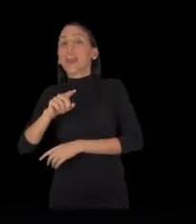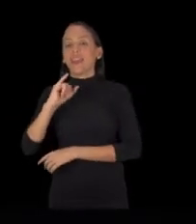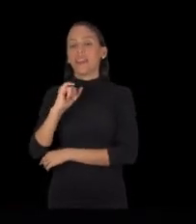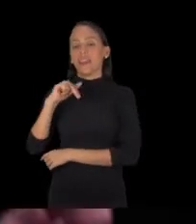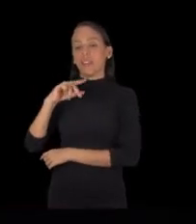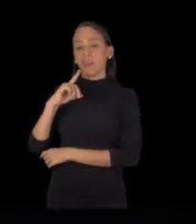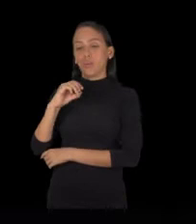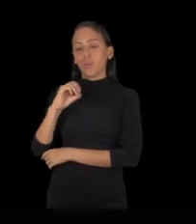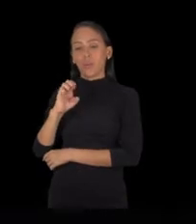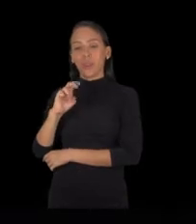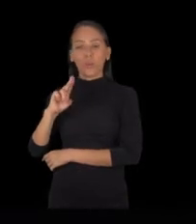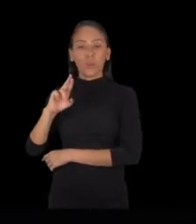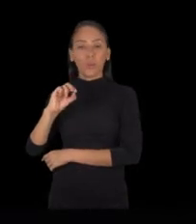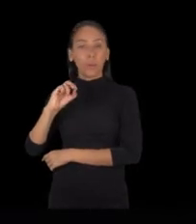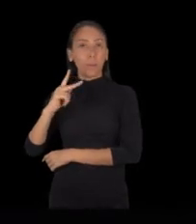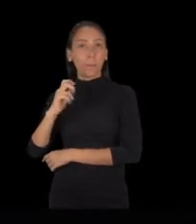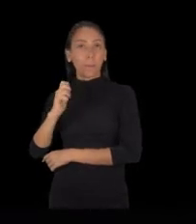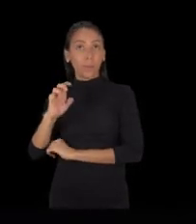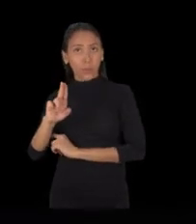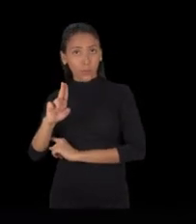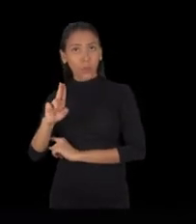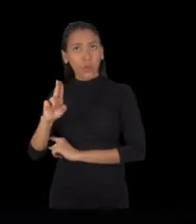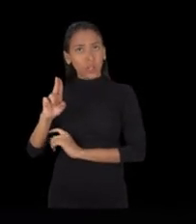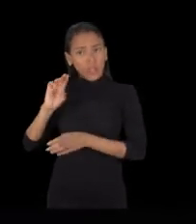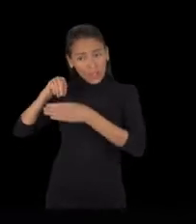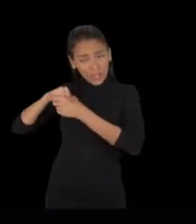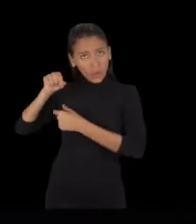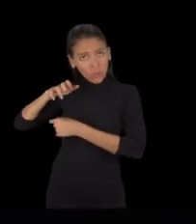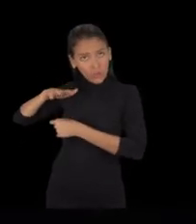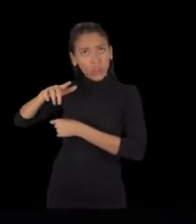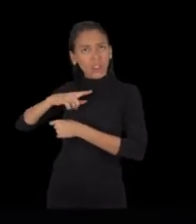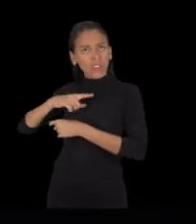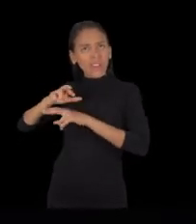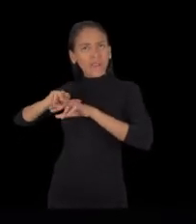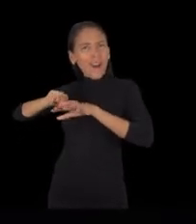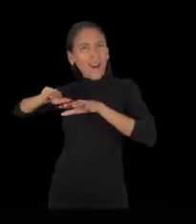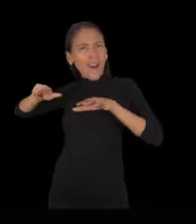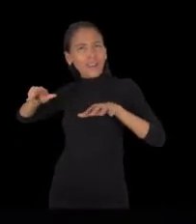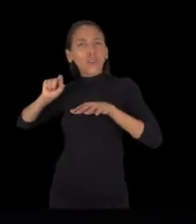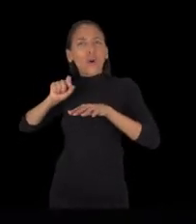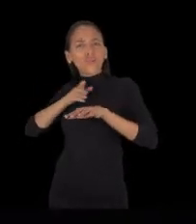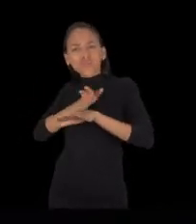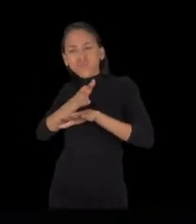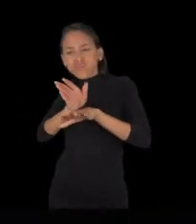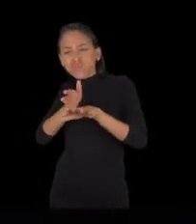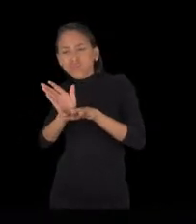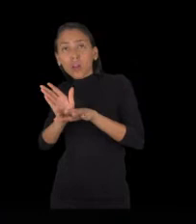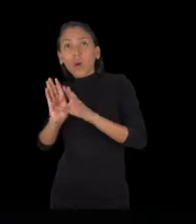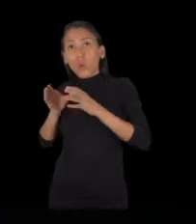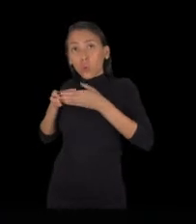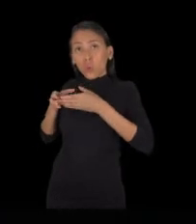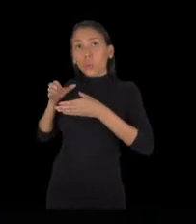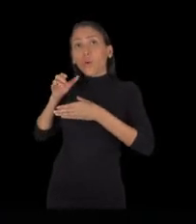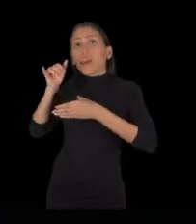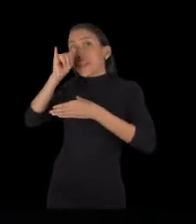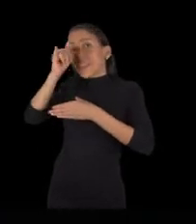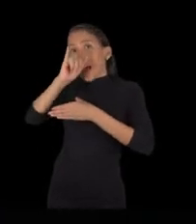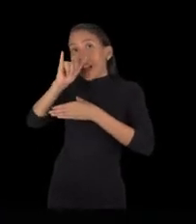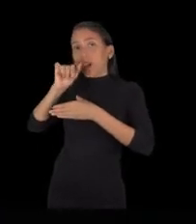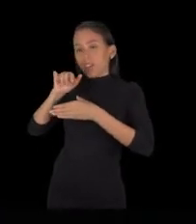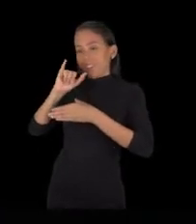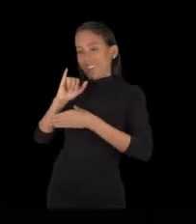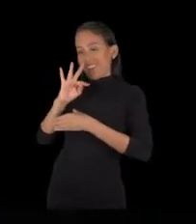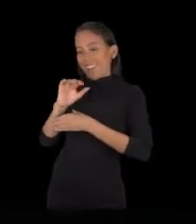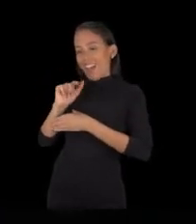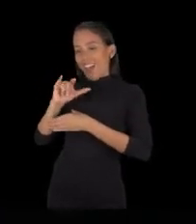conjunto de segmentos. Um deles era o grupo itálico. O grupo itálico surgiu,